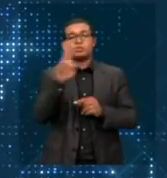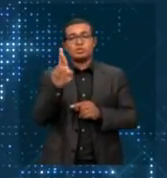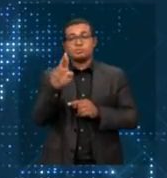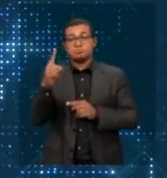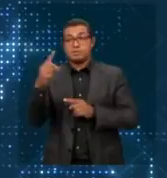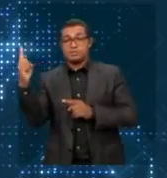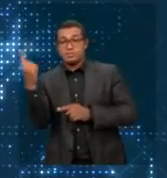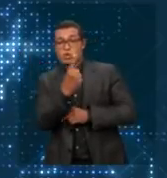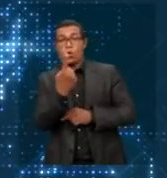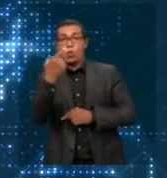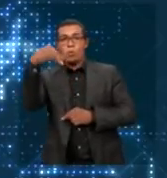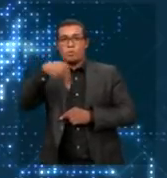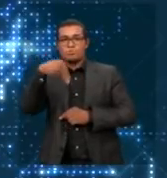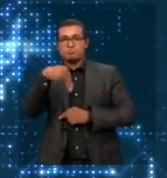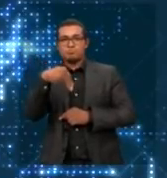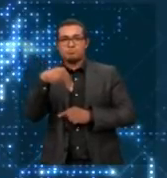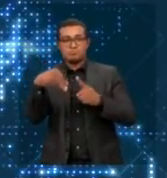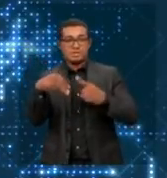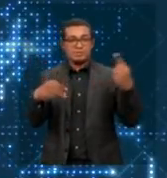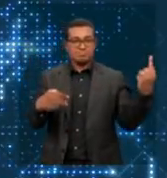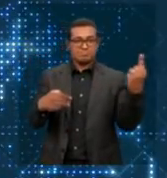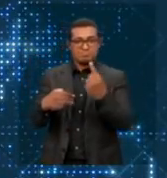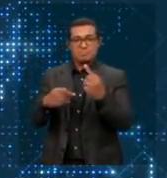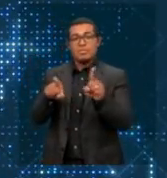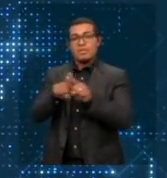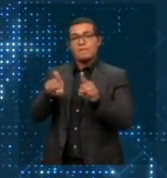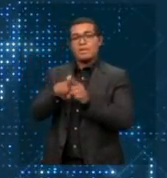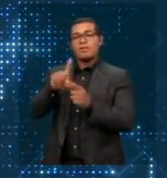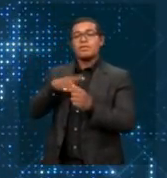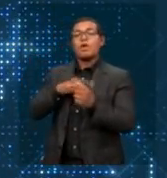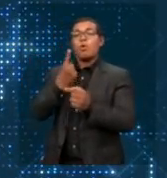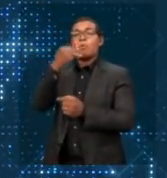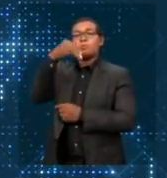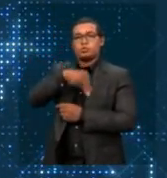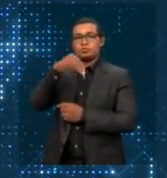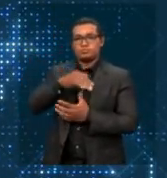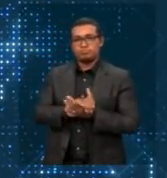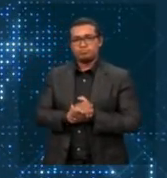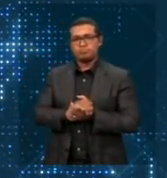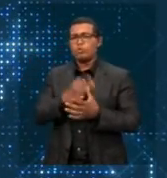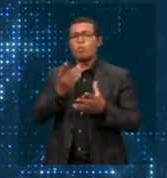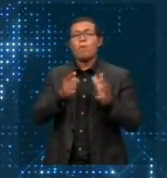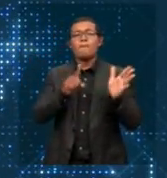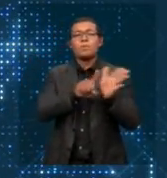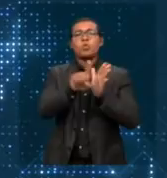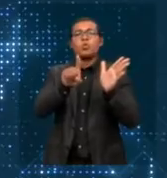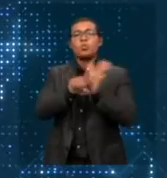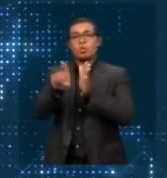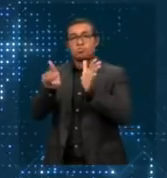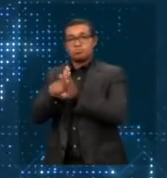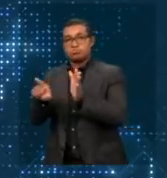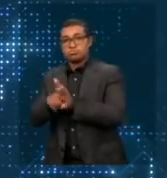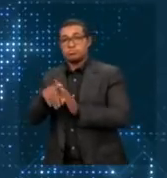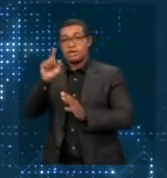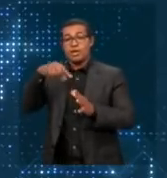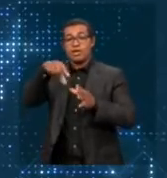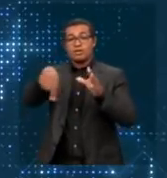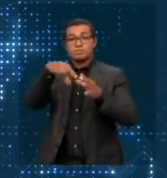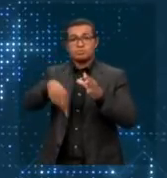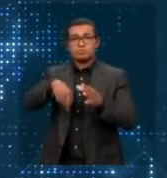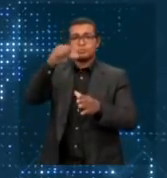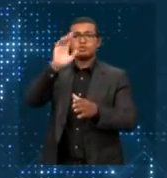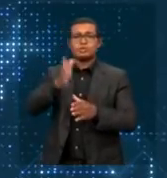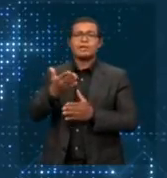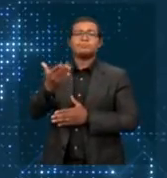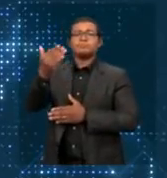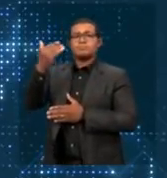quem respondeu também terá um minuto para tréplica a ordem das perguntas foi sorteada anteriormente na